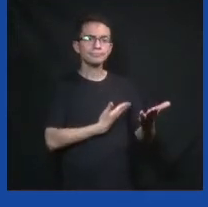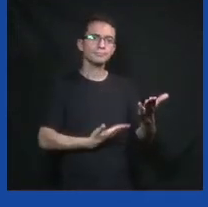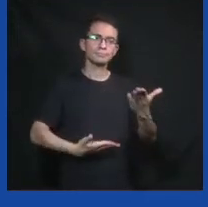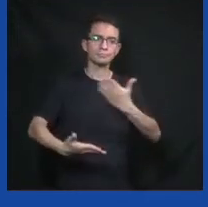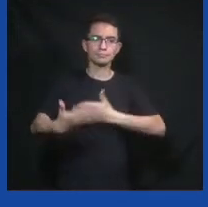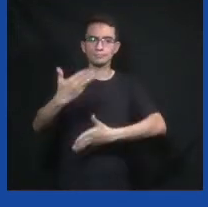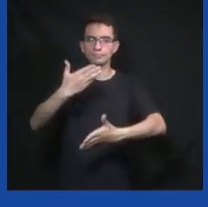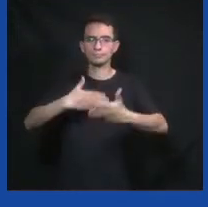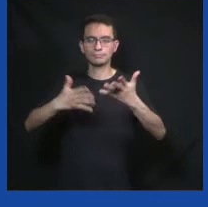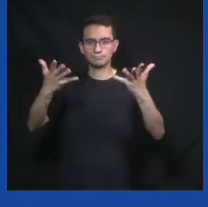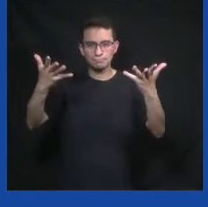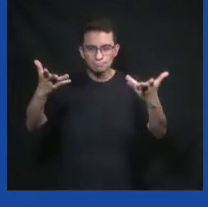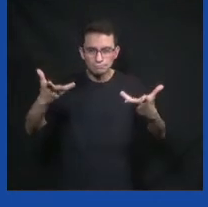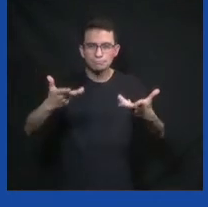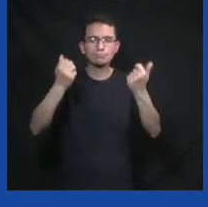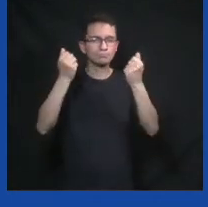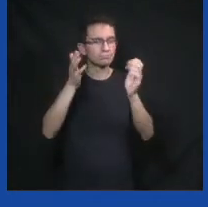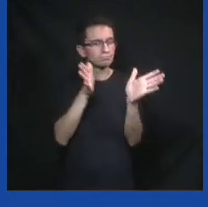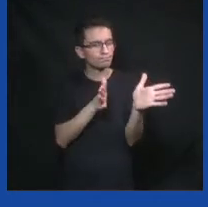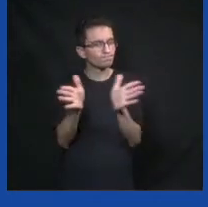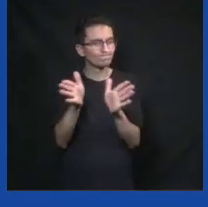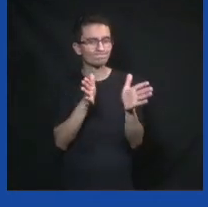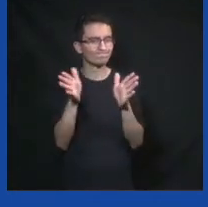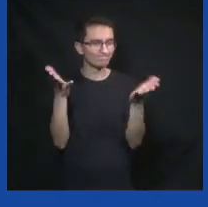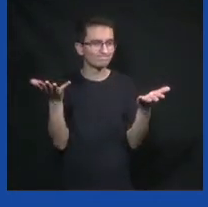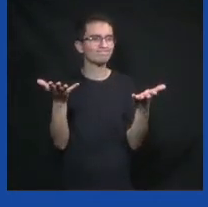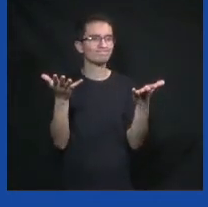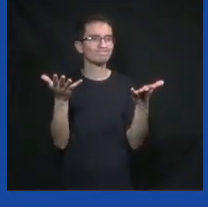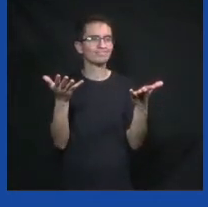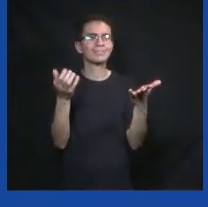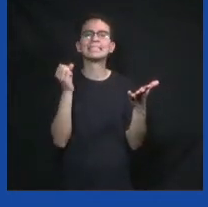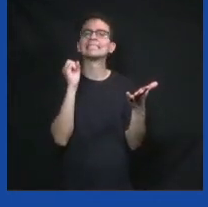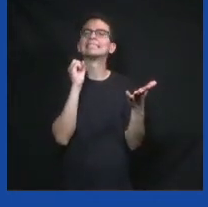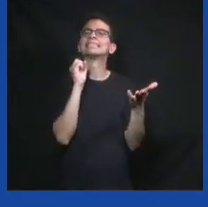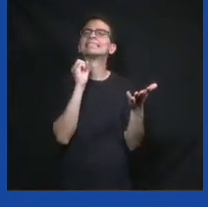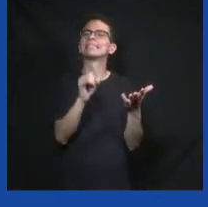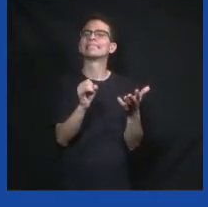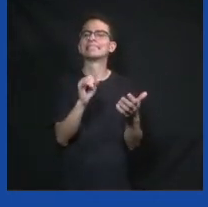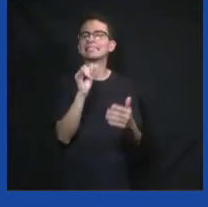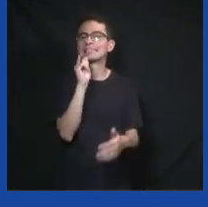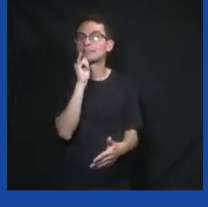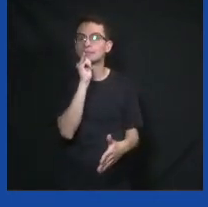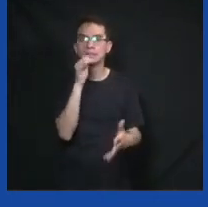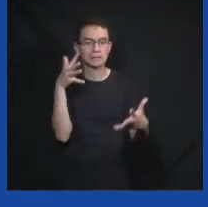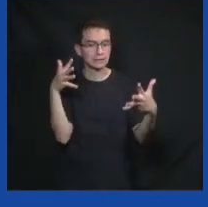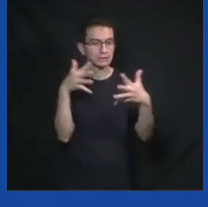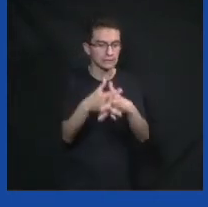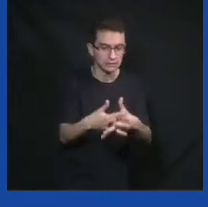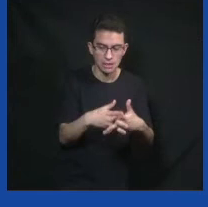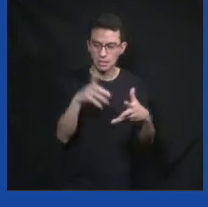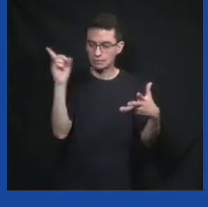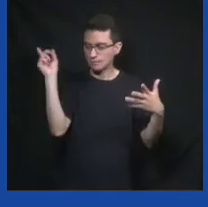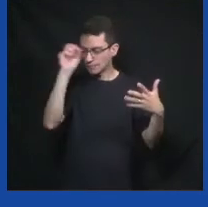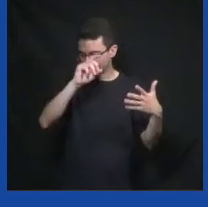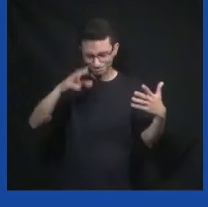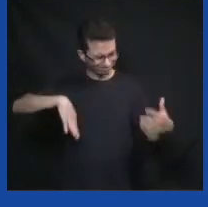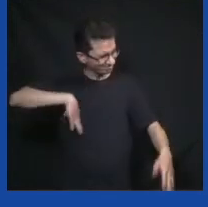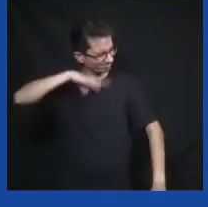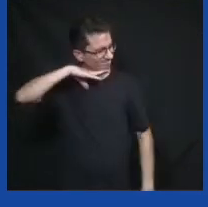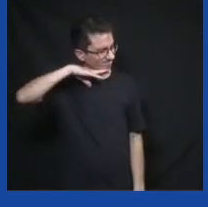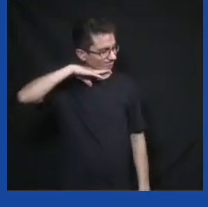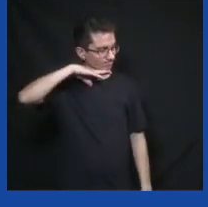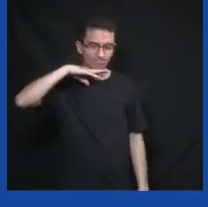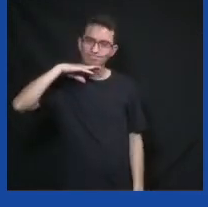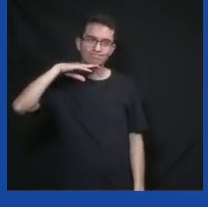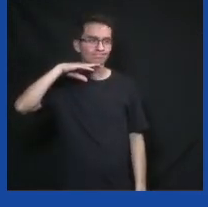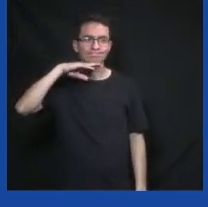atrativo e acessível. Não adianta. Se a gente tornar complicado, difícil, chato e agressivo, as pessoas